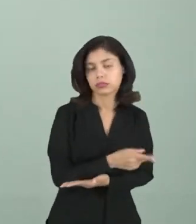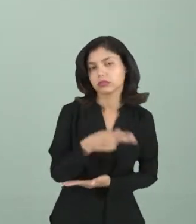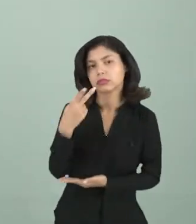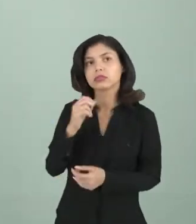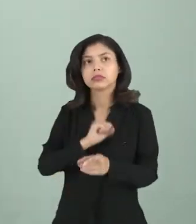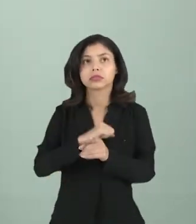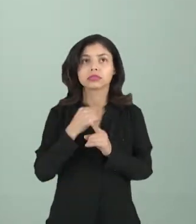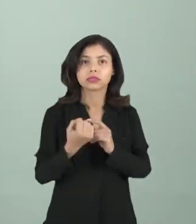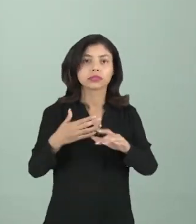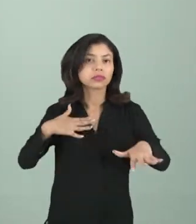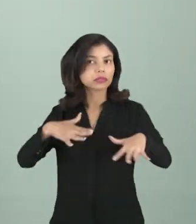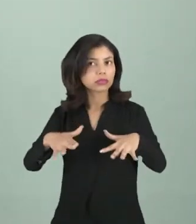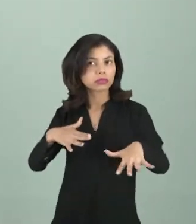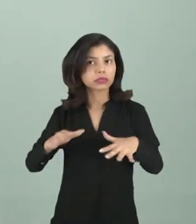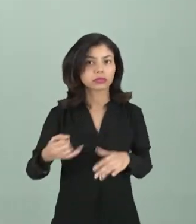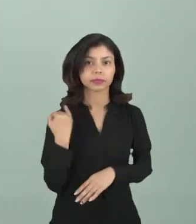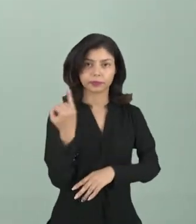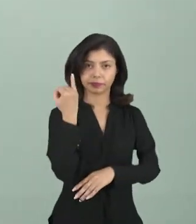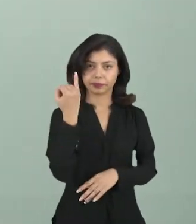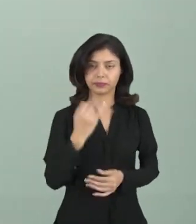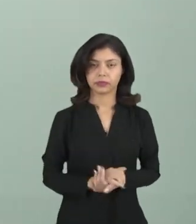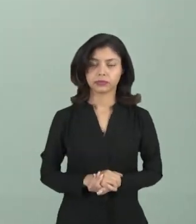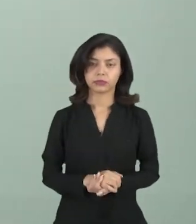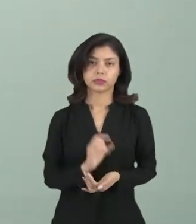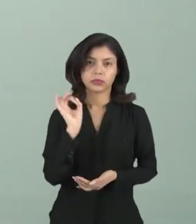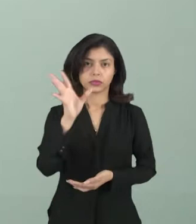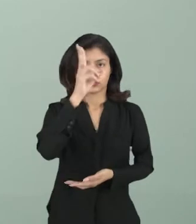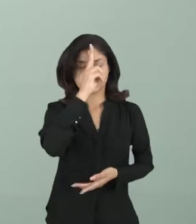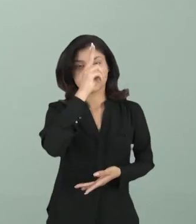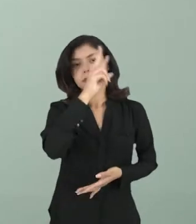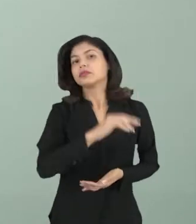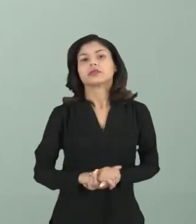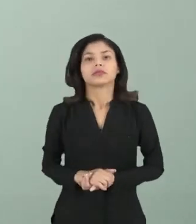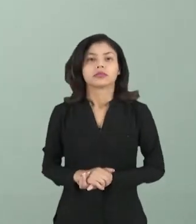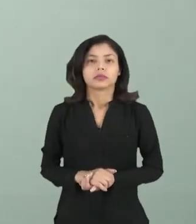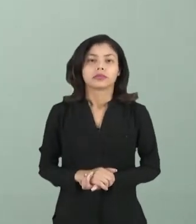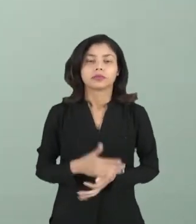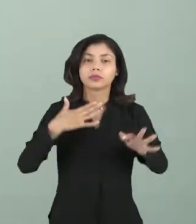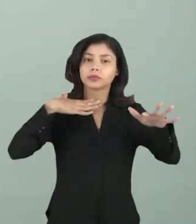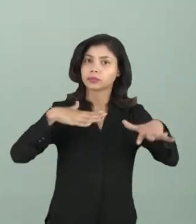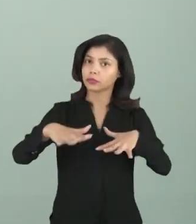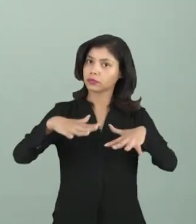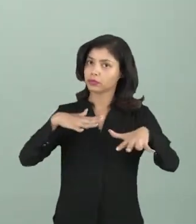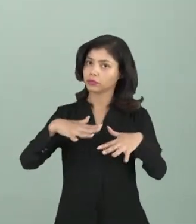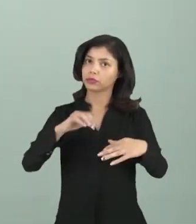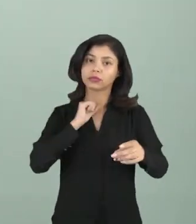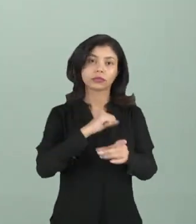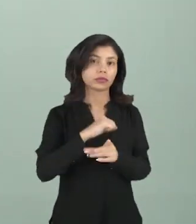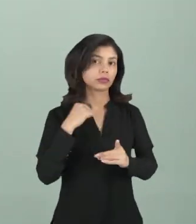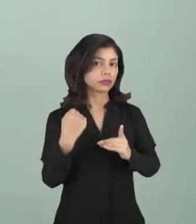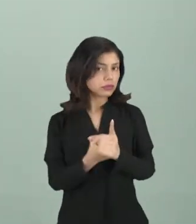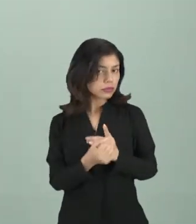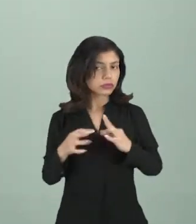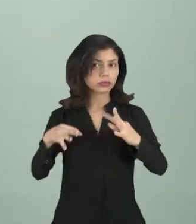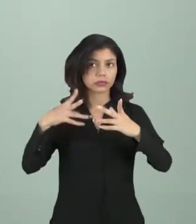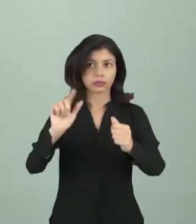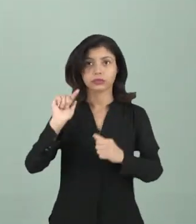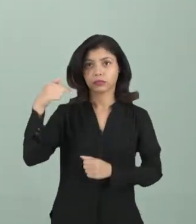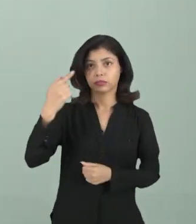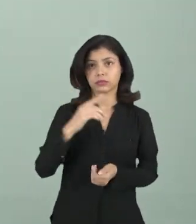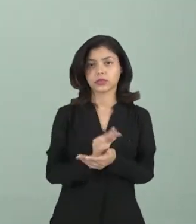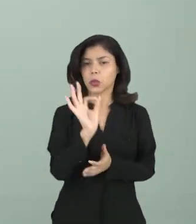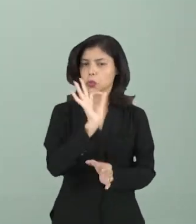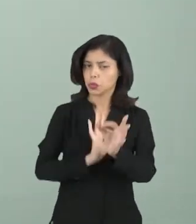movimentos sociais específicos. Mas só para lembrar, os movimentos sociais são todas